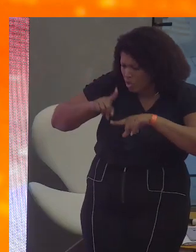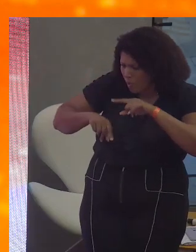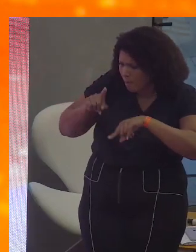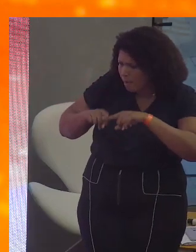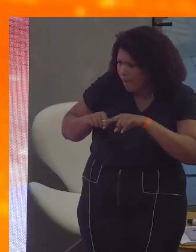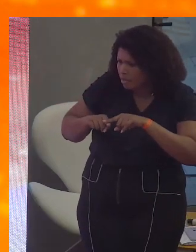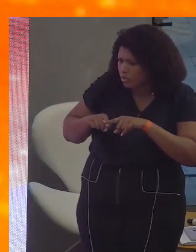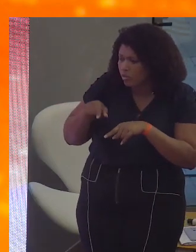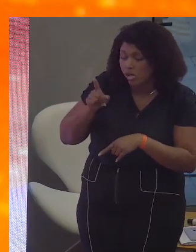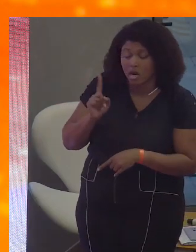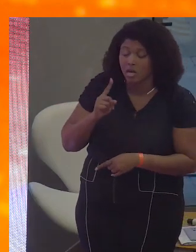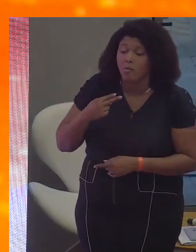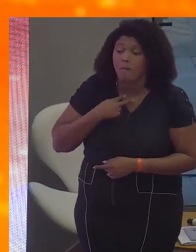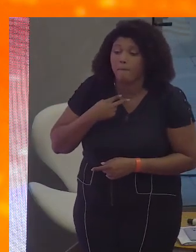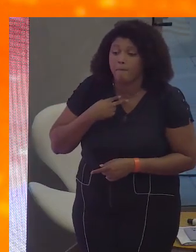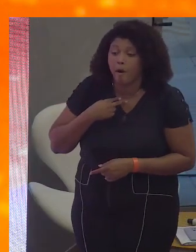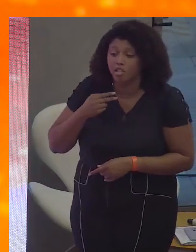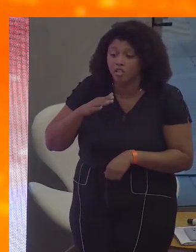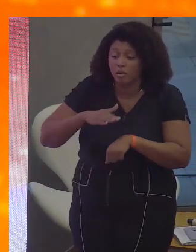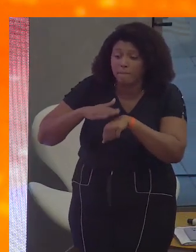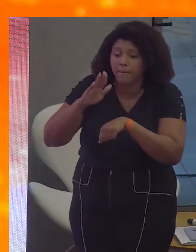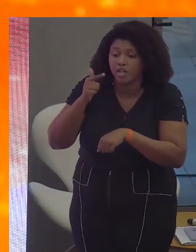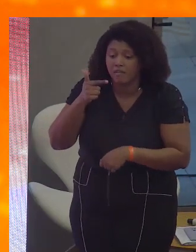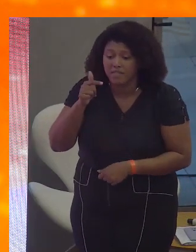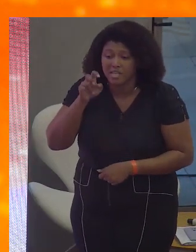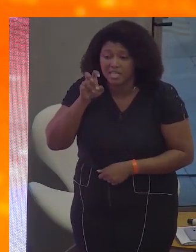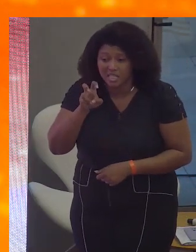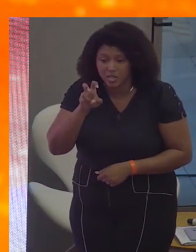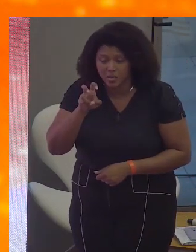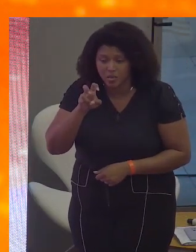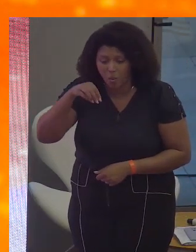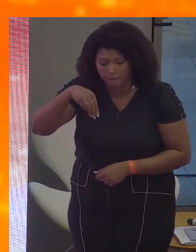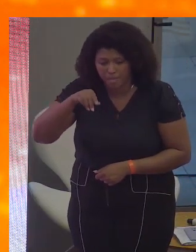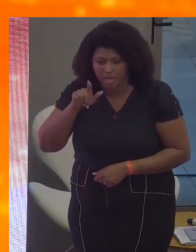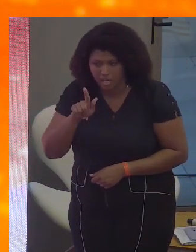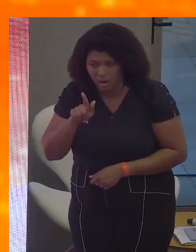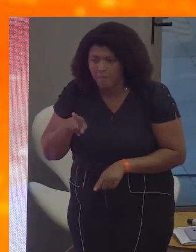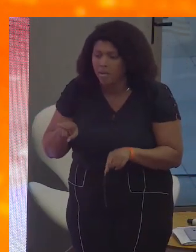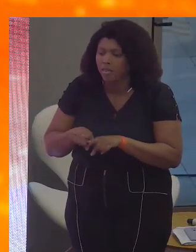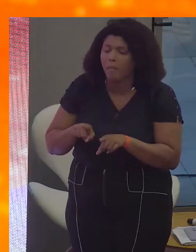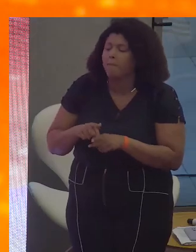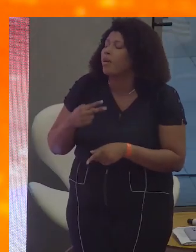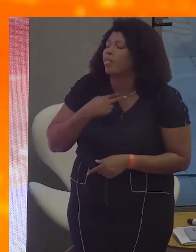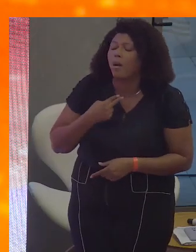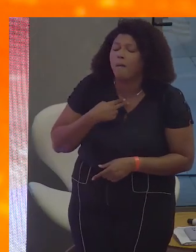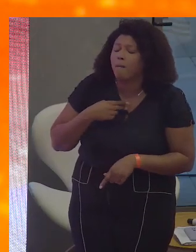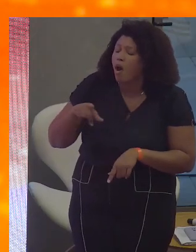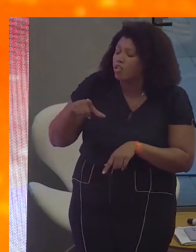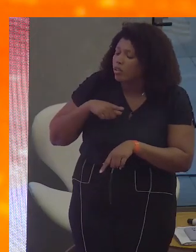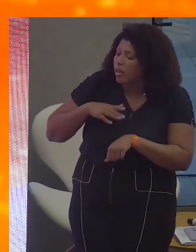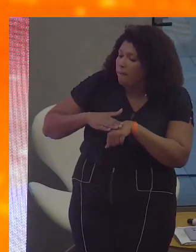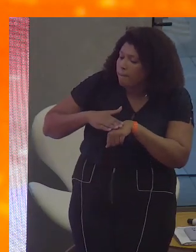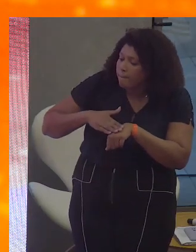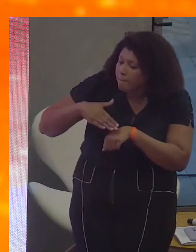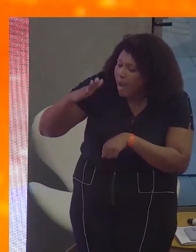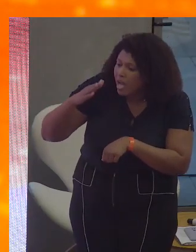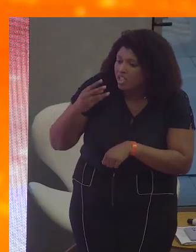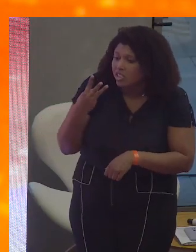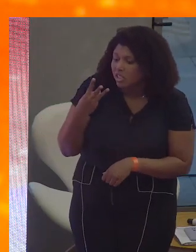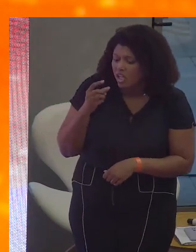não pode ter mais do que 25 miligramas por unidade posológica e não pode ter como posologia indicativo de tomar